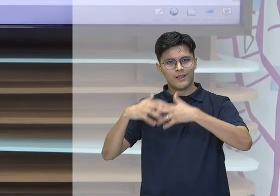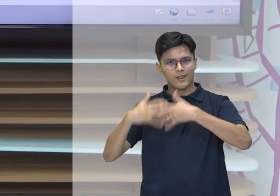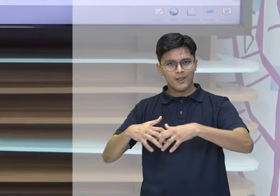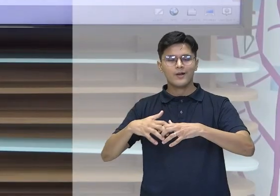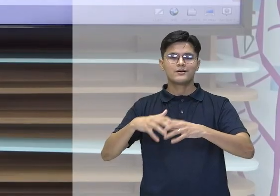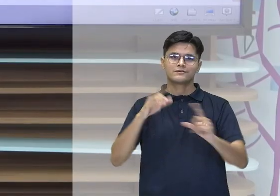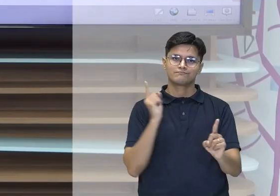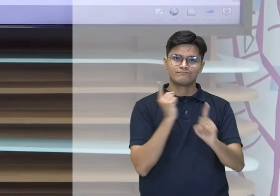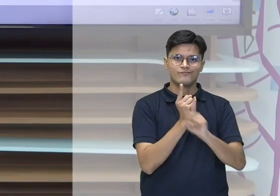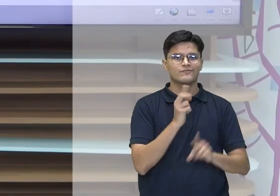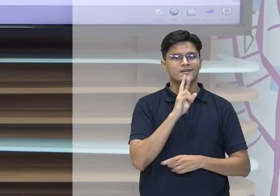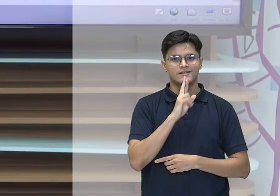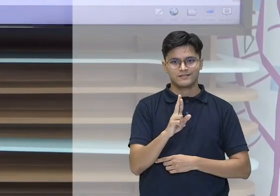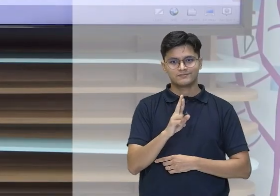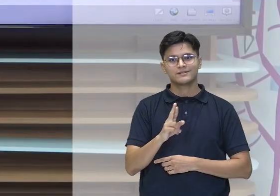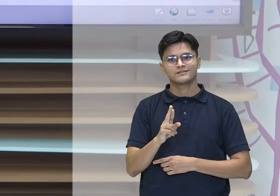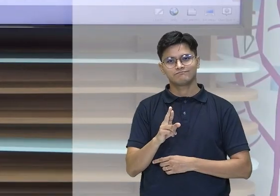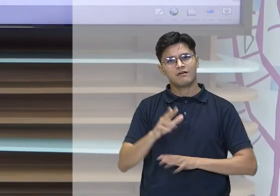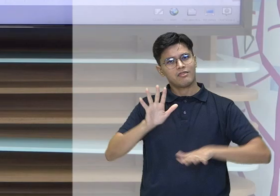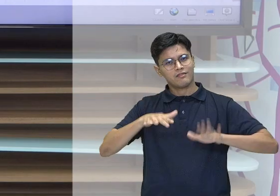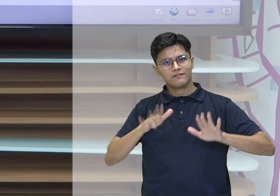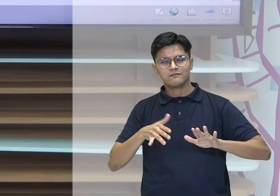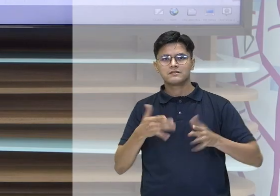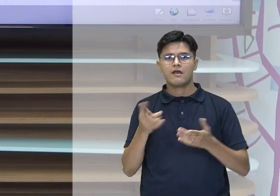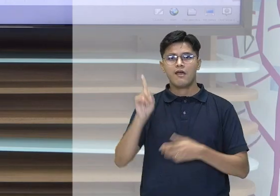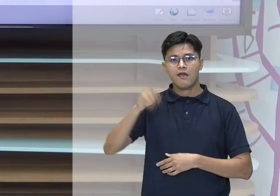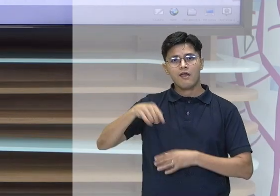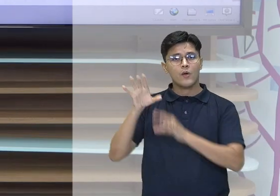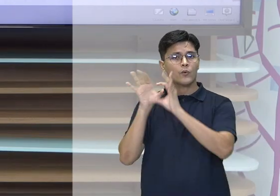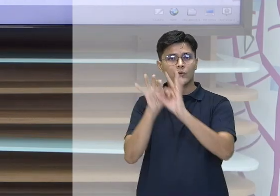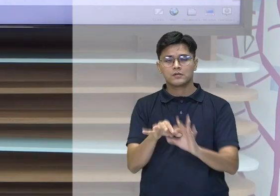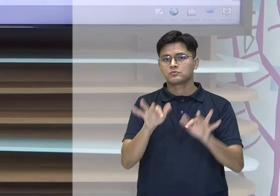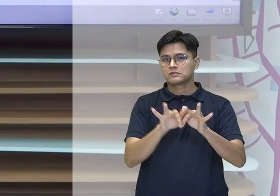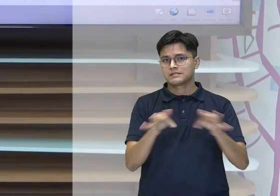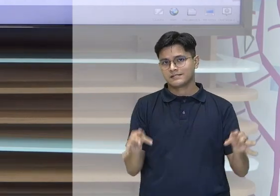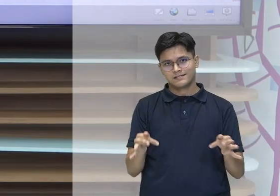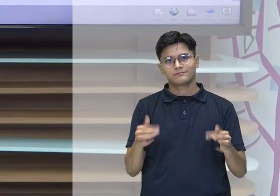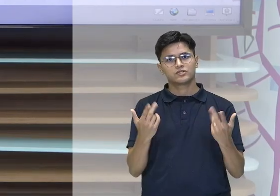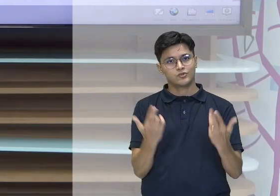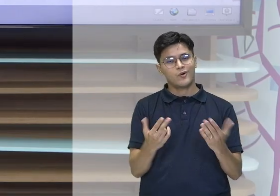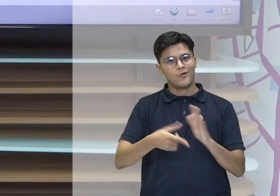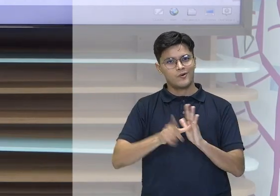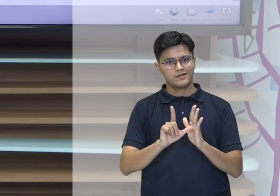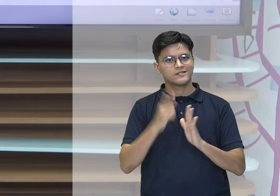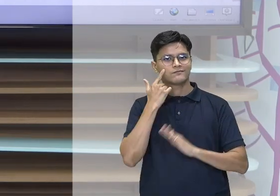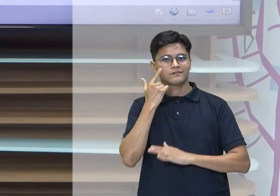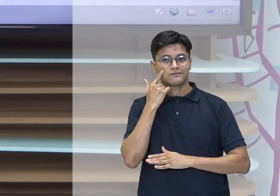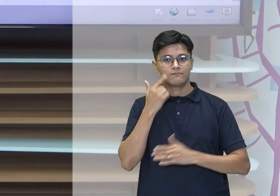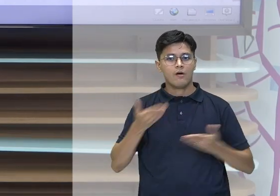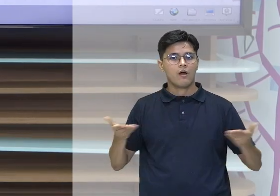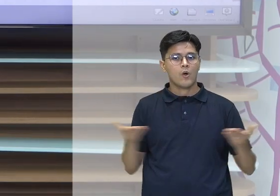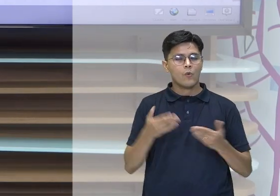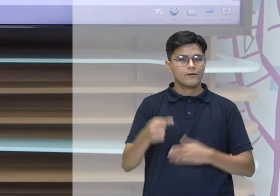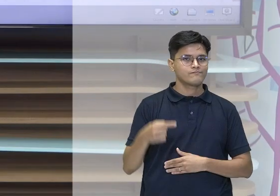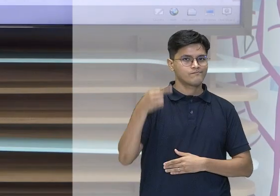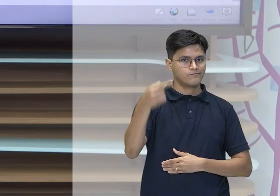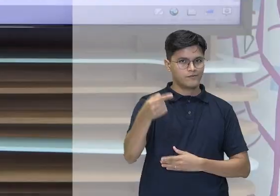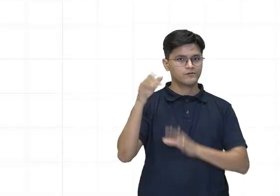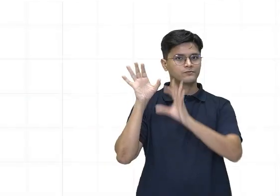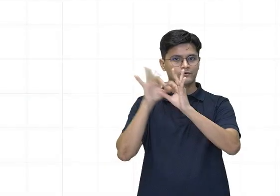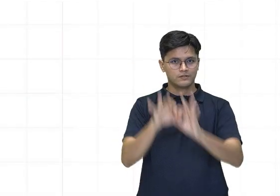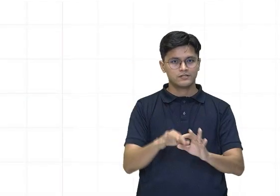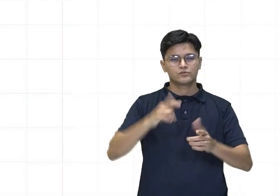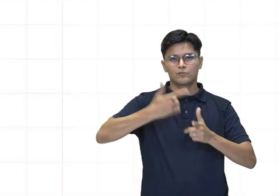é uma situação, problema bem simples, como essa que a gente acabou de ver. Ok? Então vamos agora à nossa próxima situação, problema. Vamos